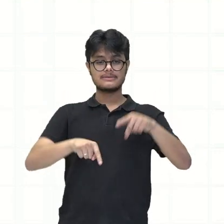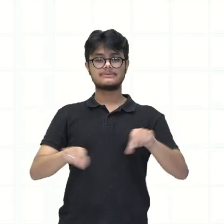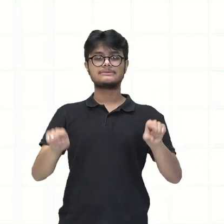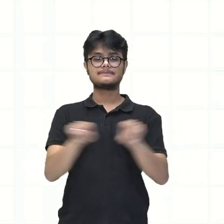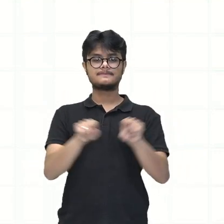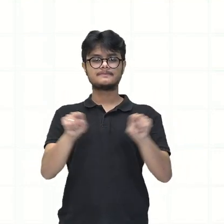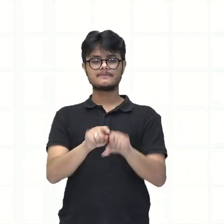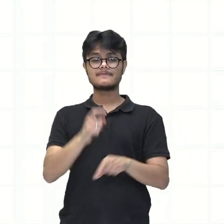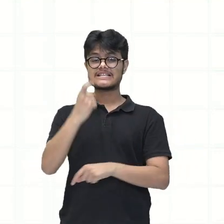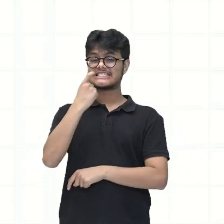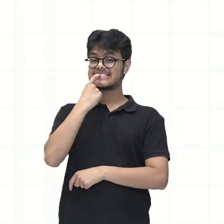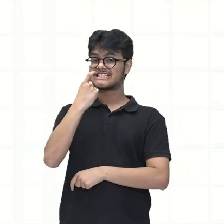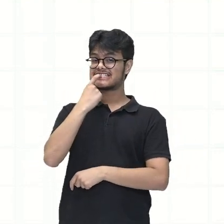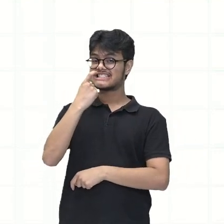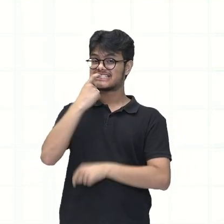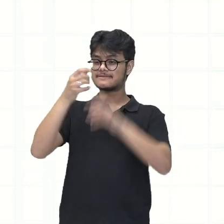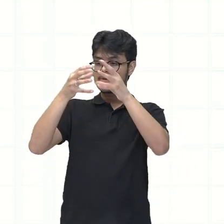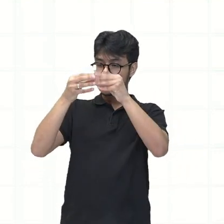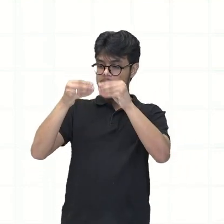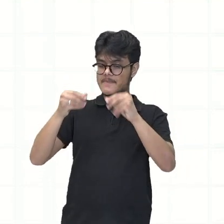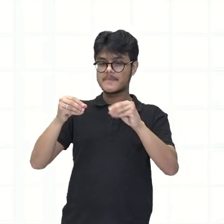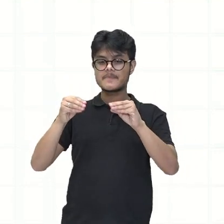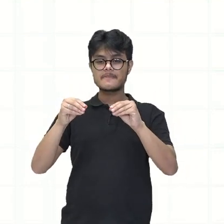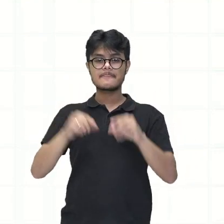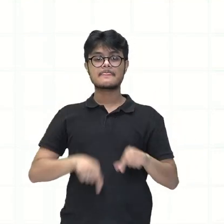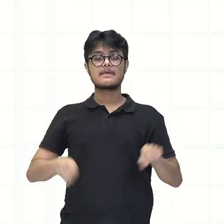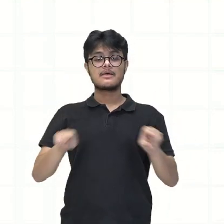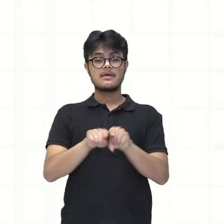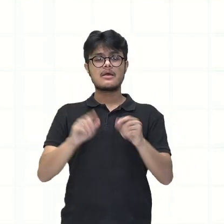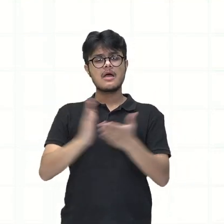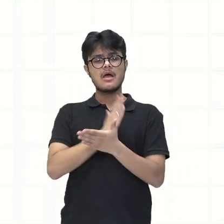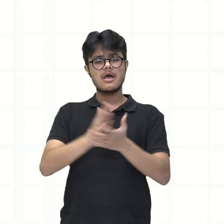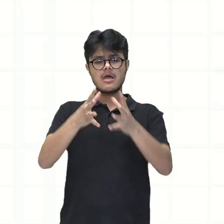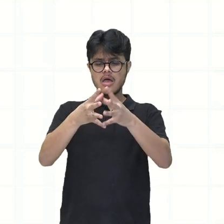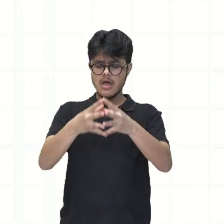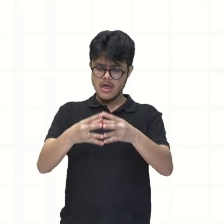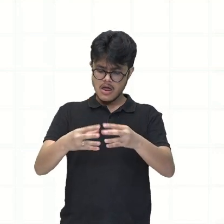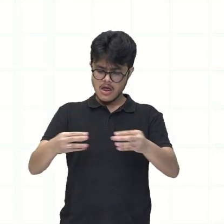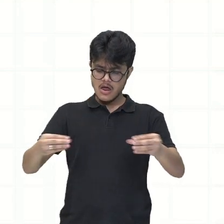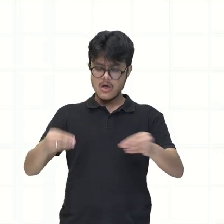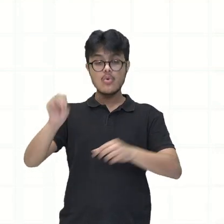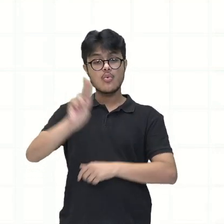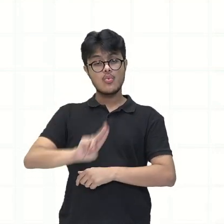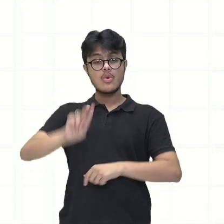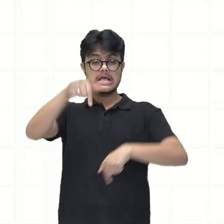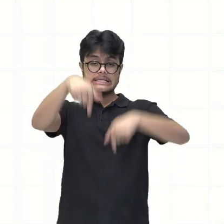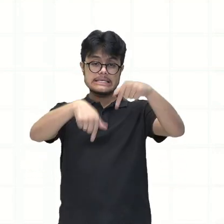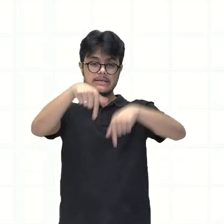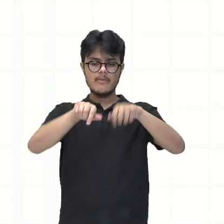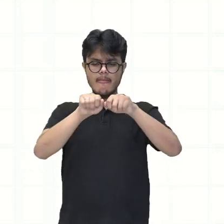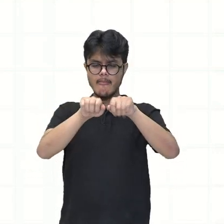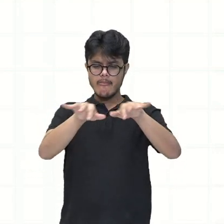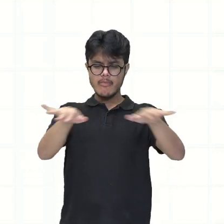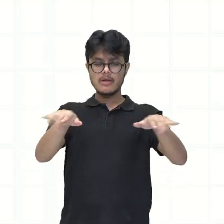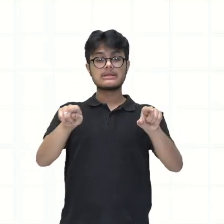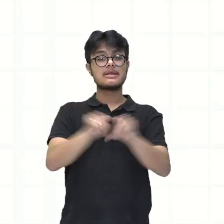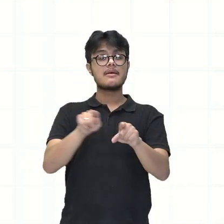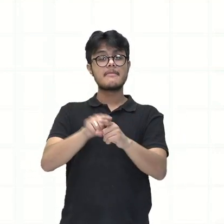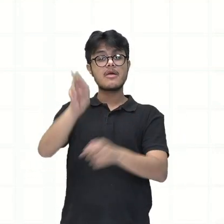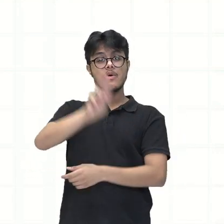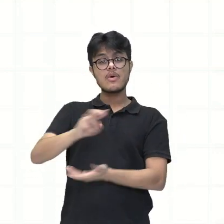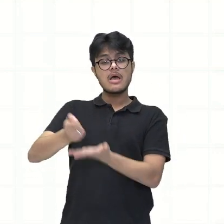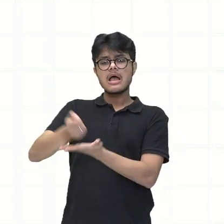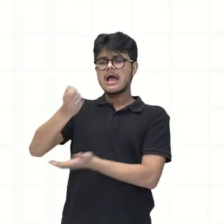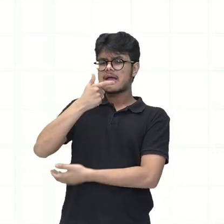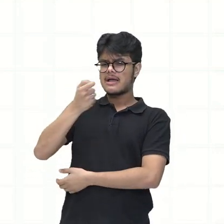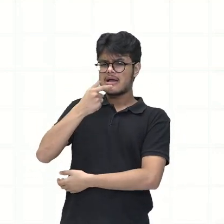os plásticos, solventes, fertilizantes e produtos